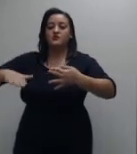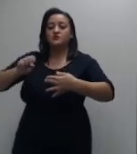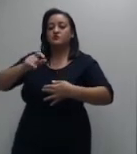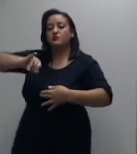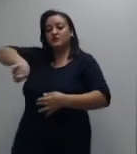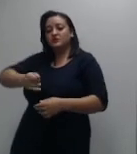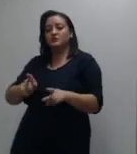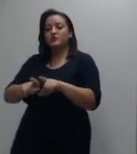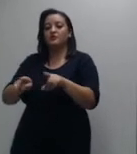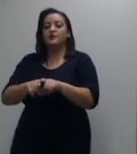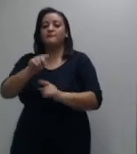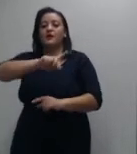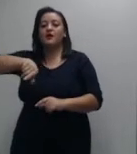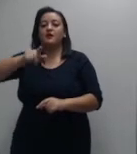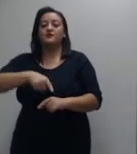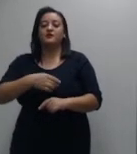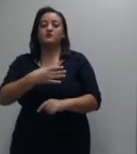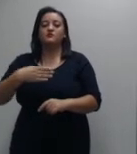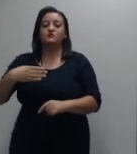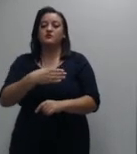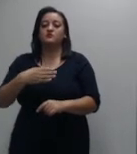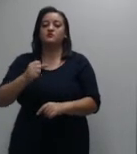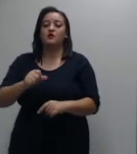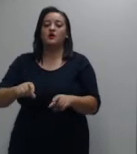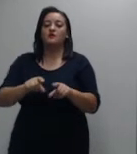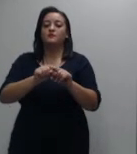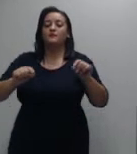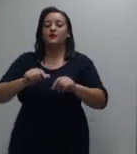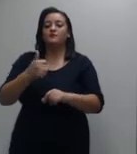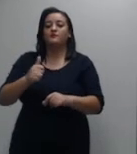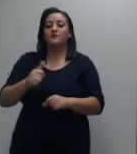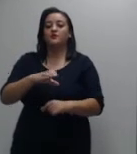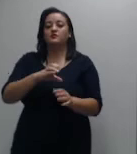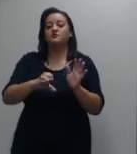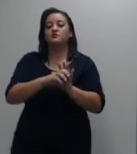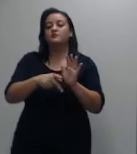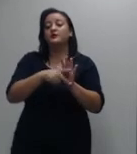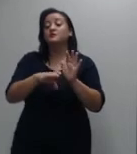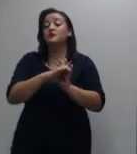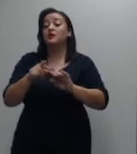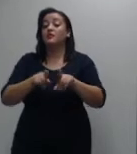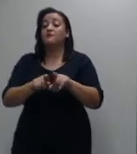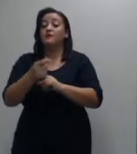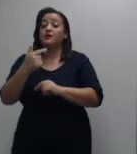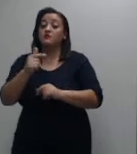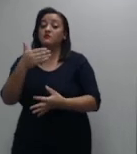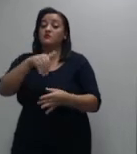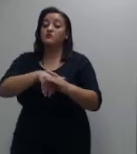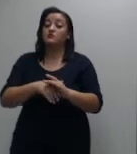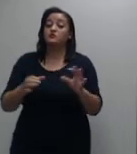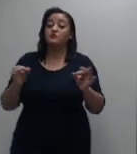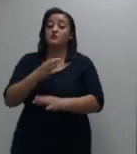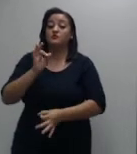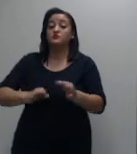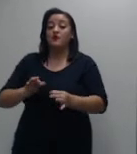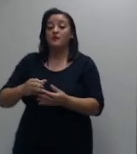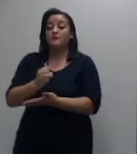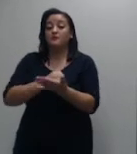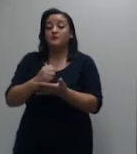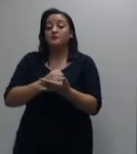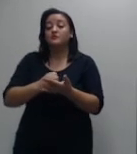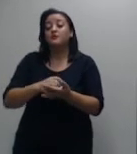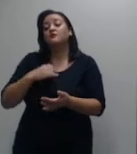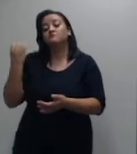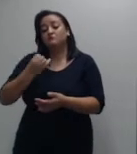de Justiça abriu disposto a criança e quatro primeiro do CPC não fazem coisa julgada os motivos e fundamentos Ainda Que